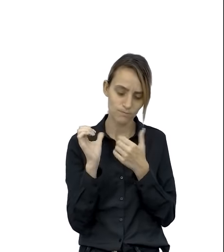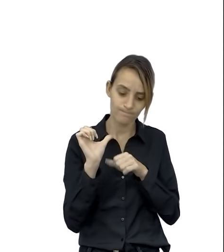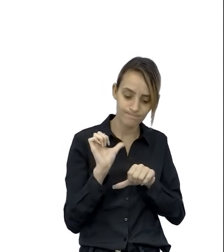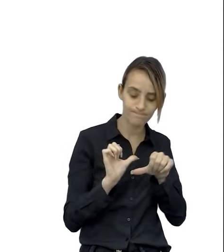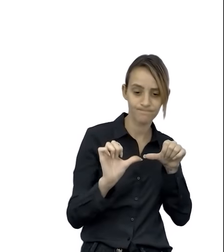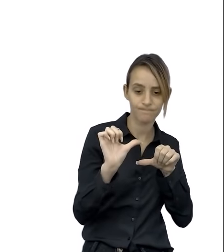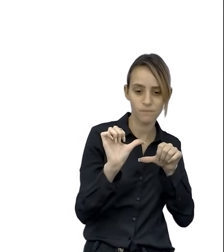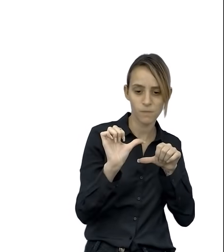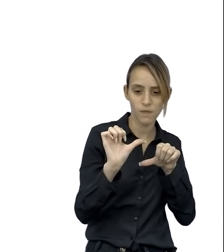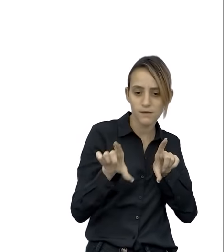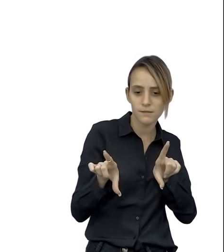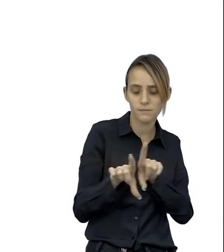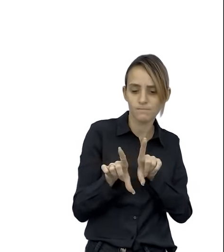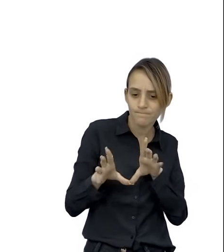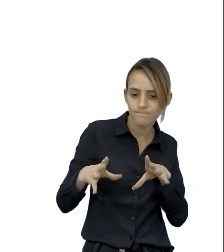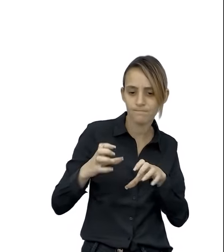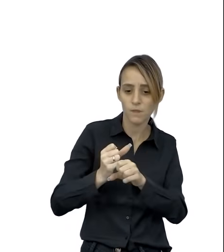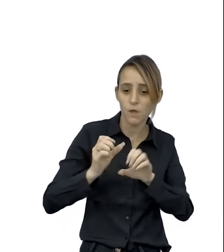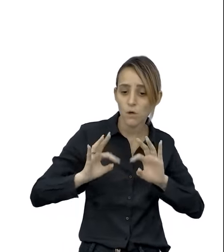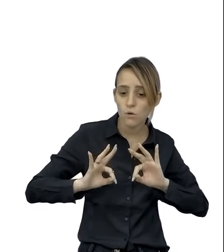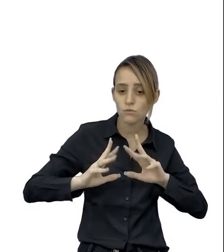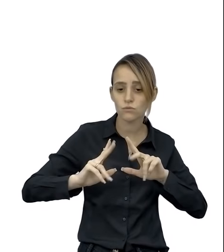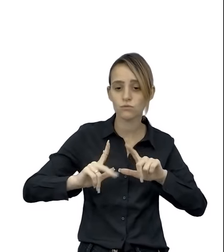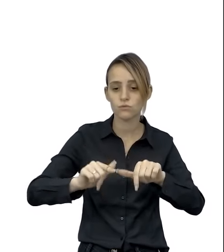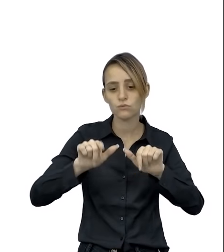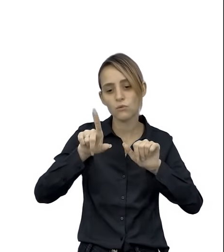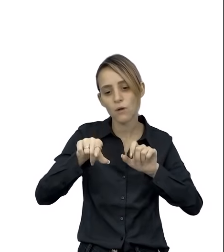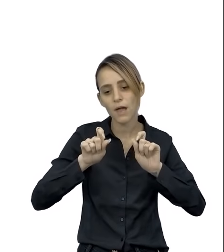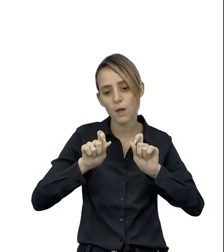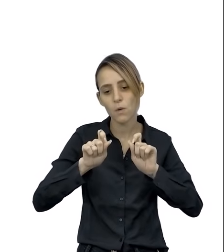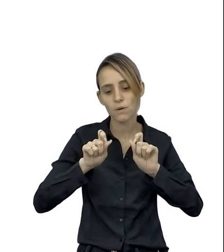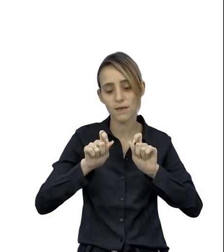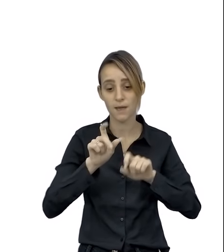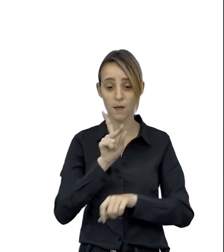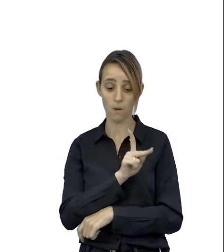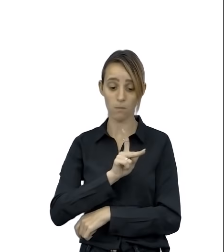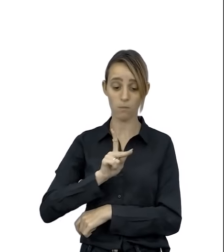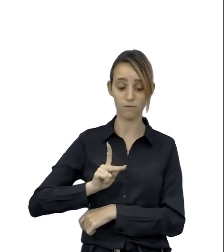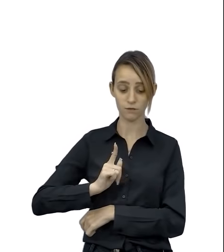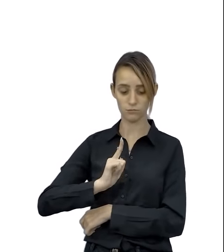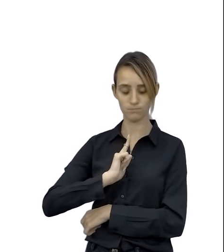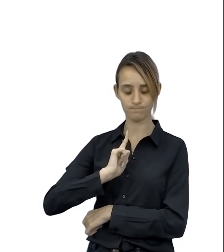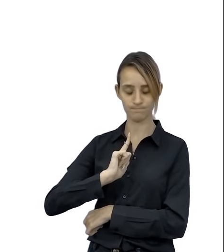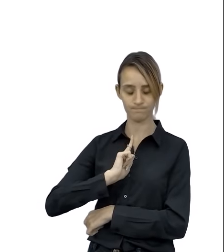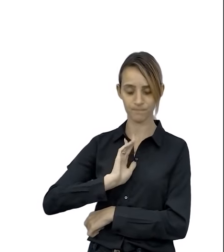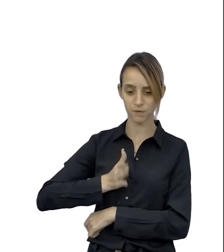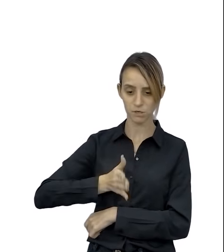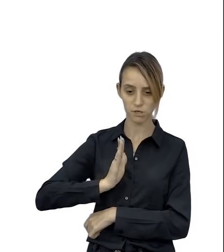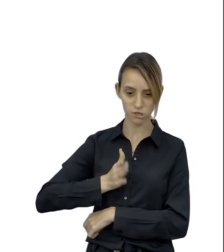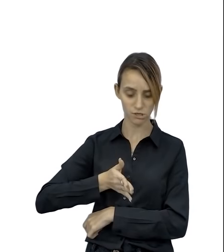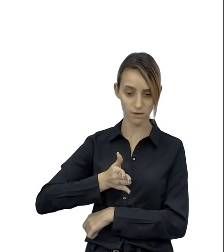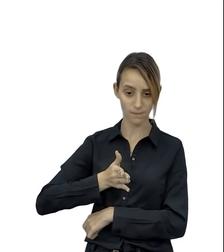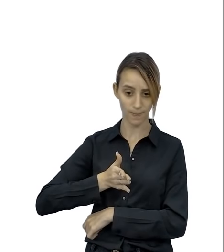de composição, todos esses conhecimentos são saberes que o professor precisa ter